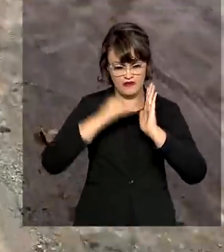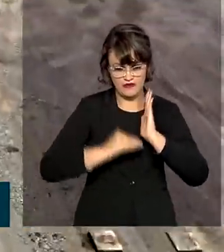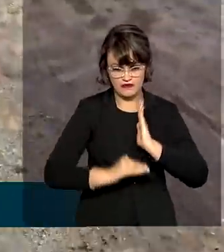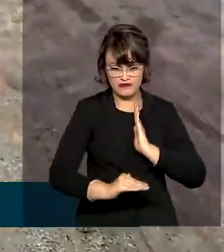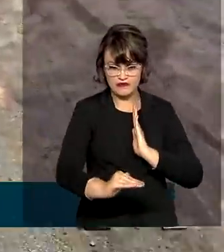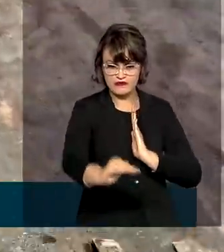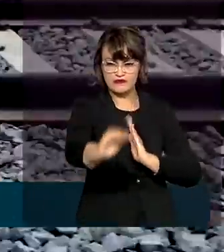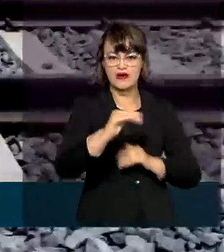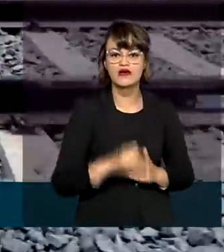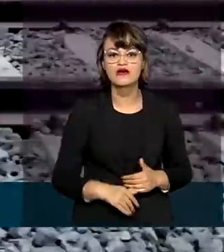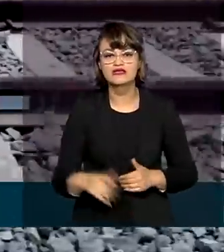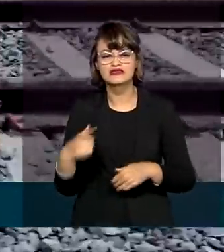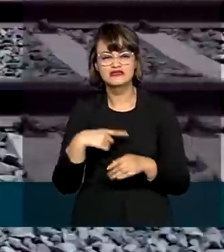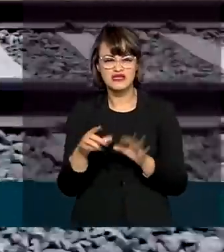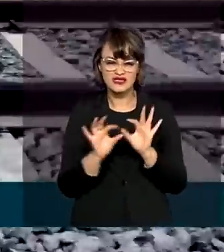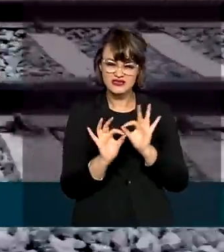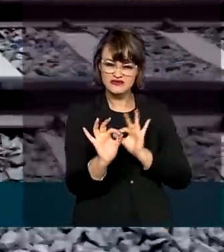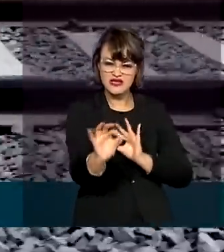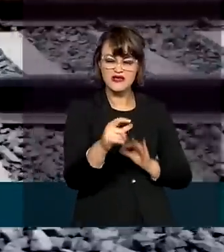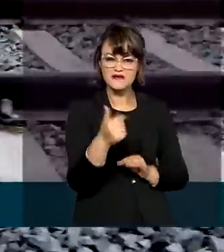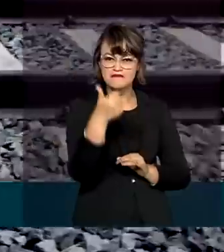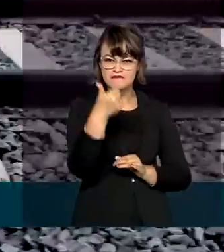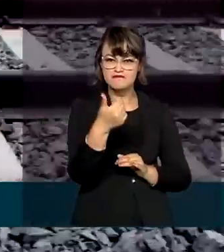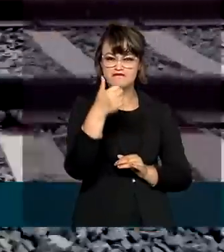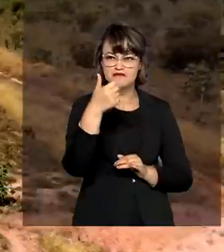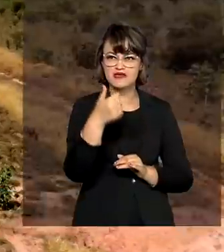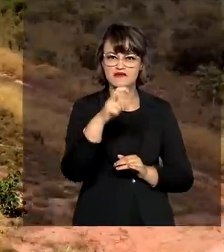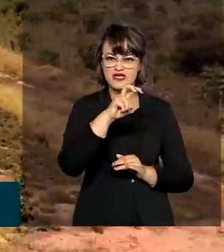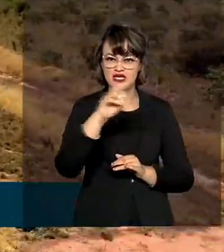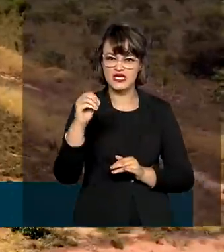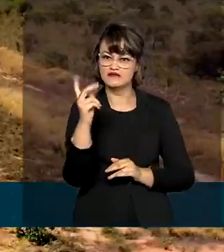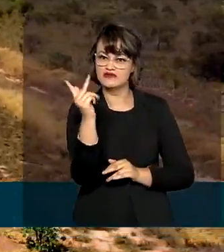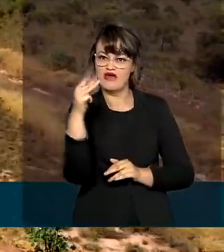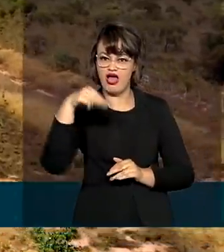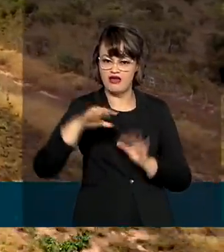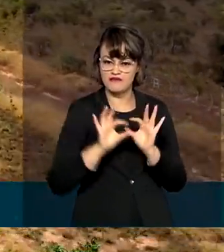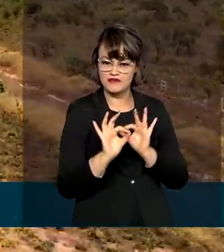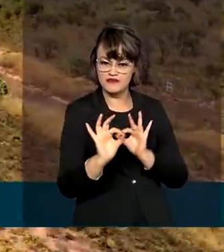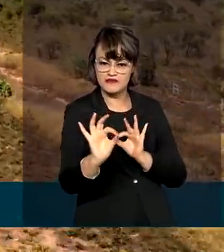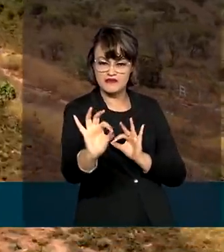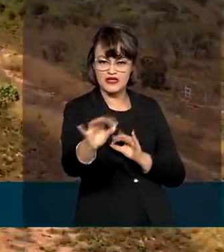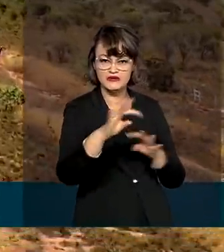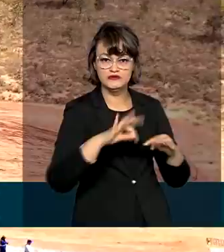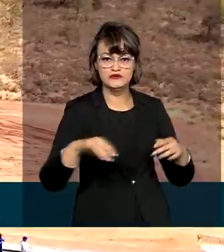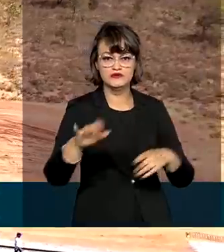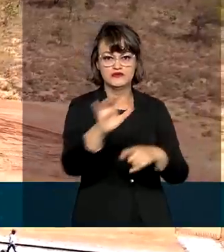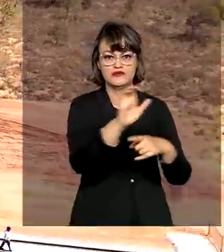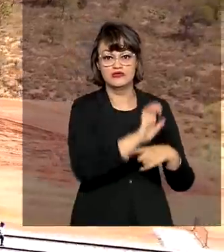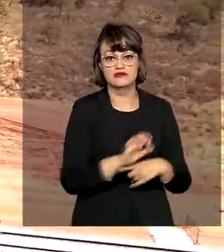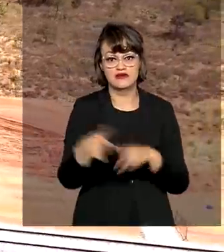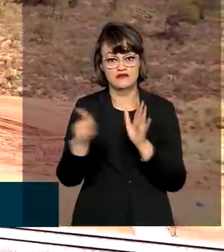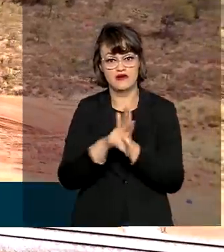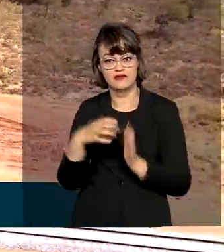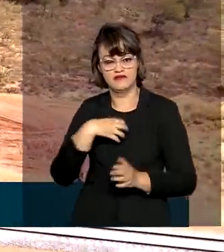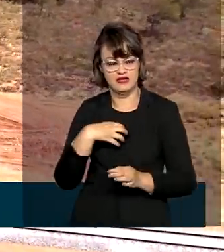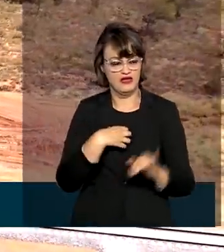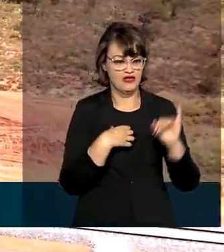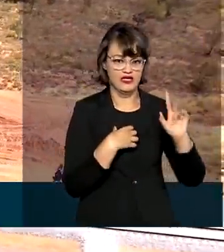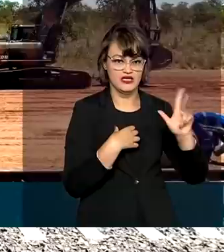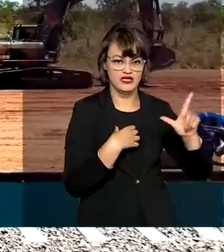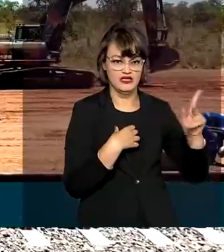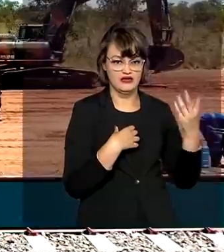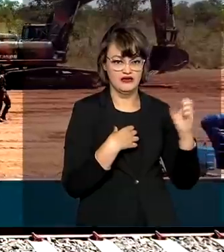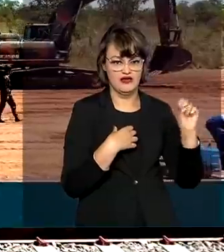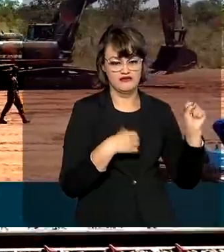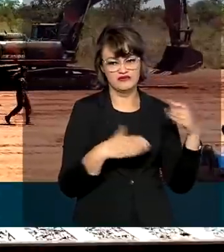Oeste-Leste terá aproximadamente 1.500 quilômetros e vai atravessar todo o estado da Bahia, do Porto de Ilhéus até